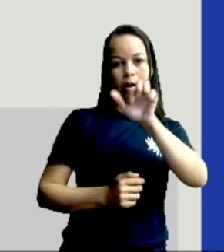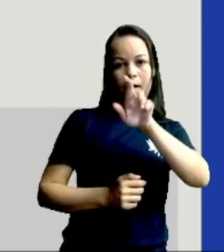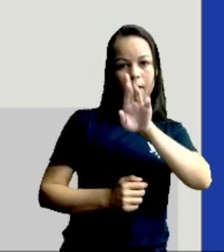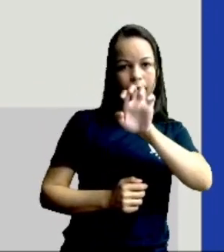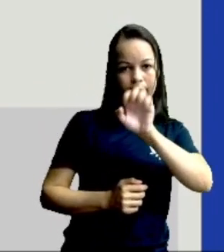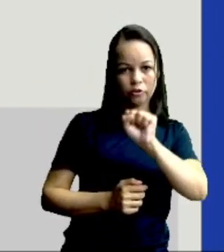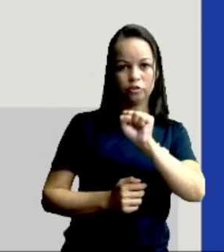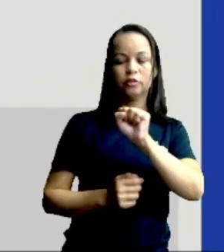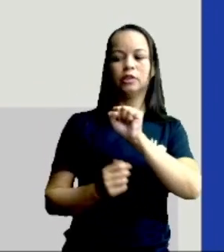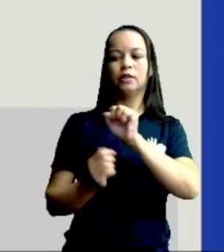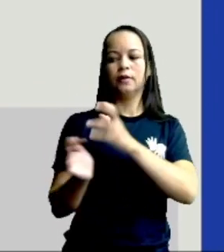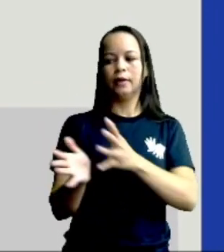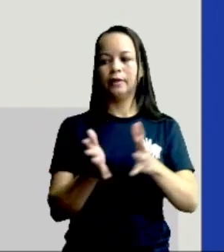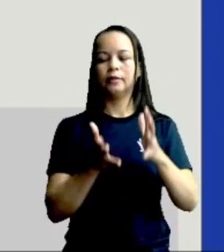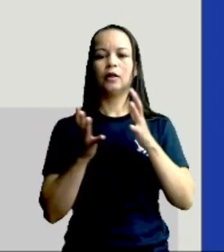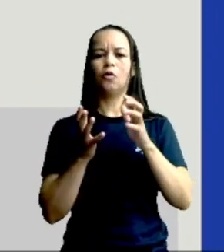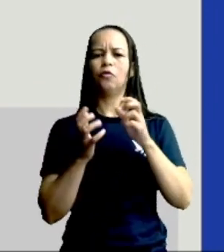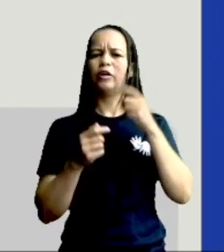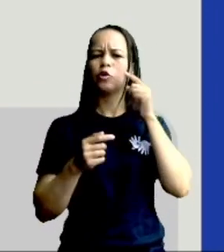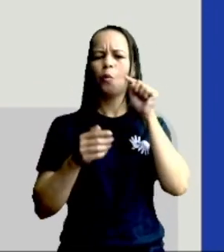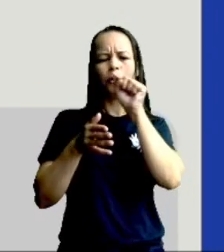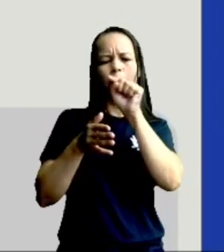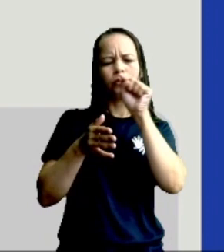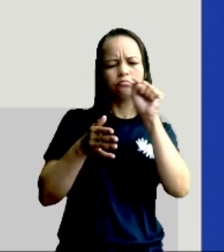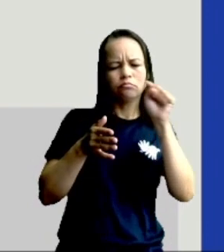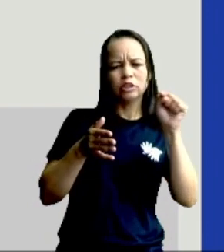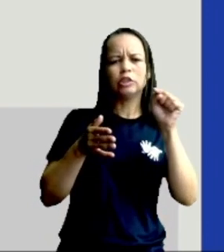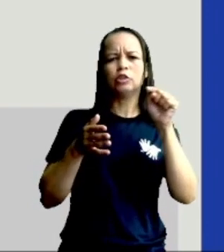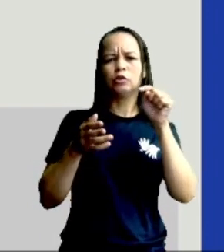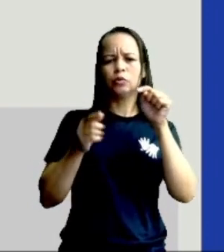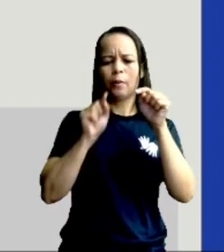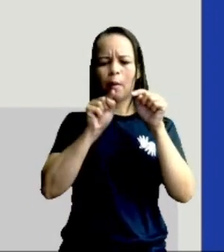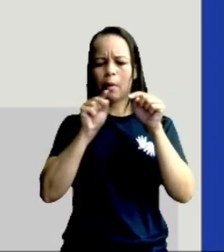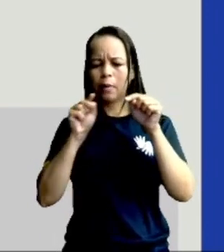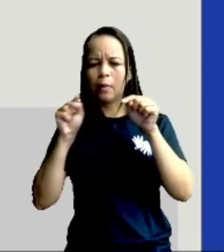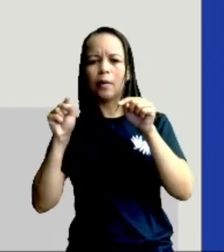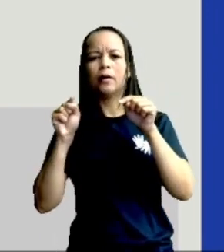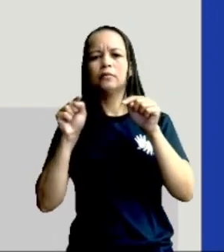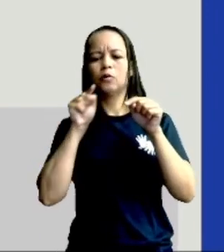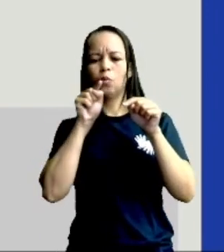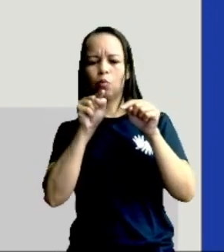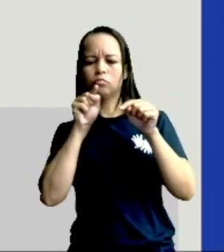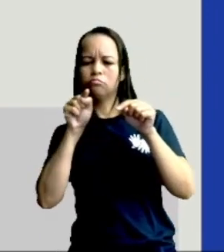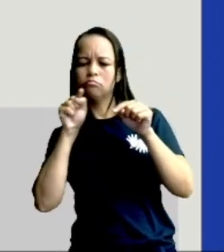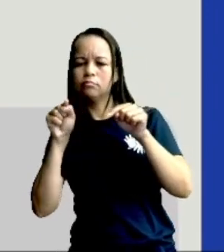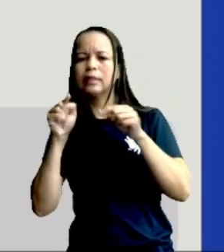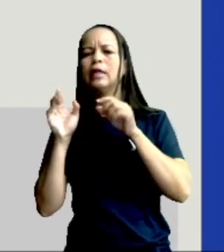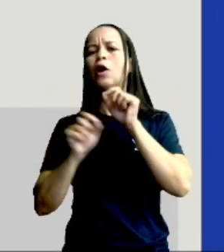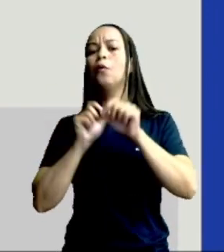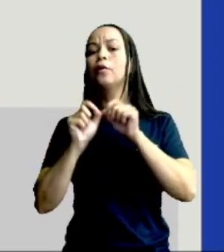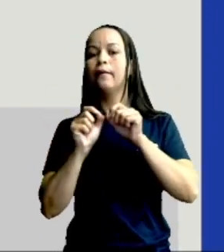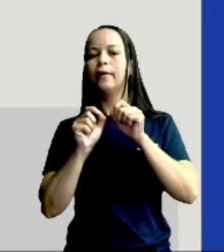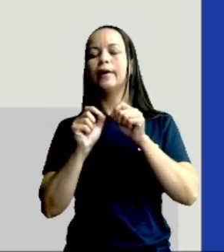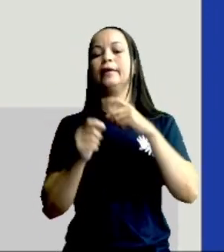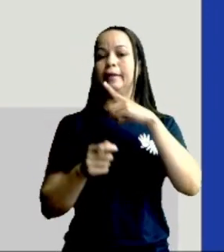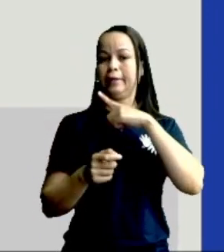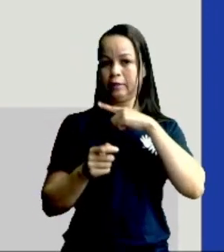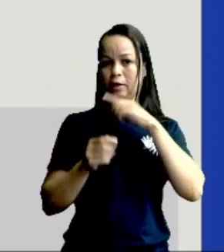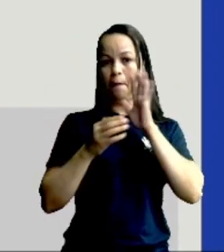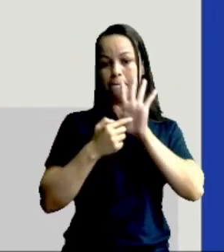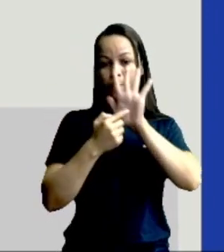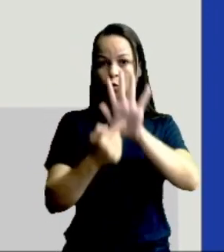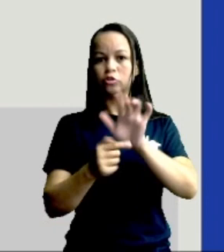os pontinhos após os números. Esses pontinhos indicam que ainda tem números pares